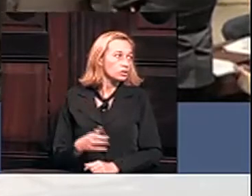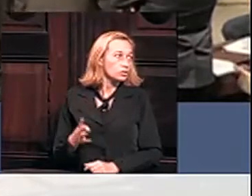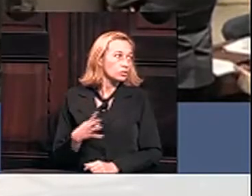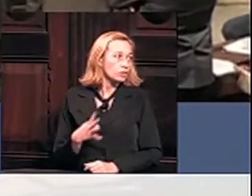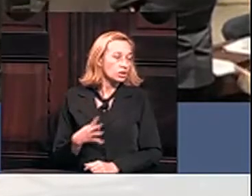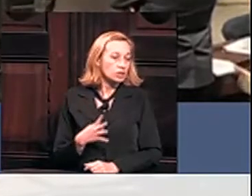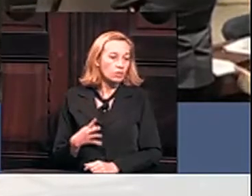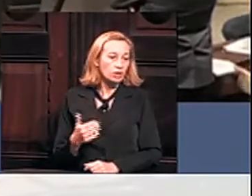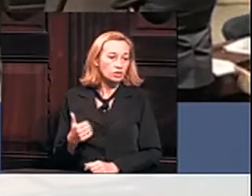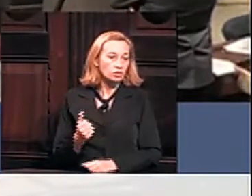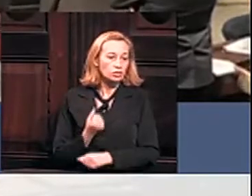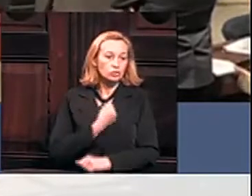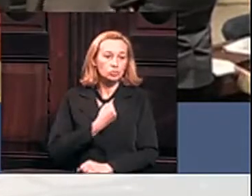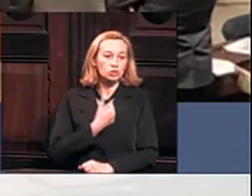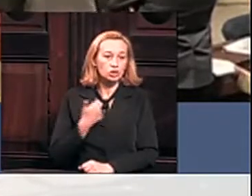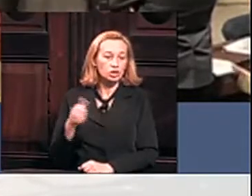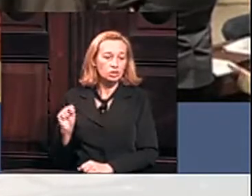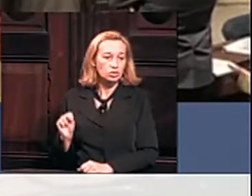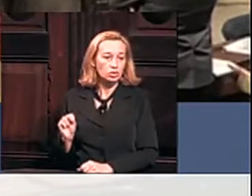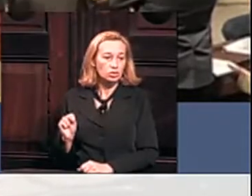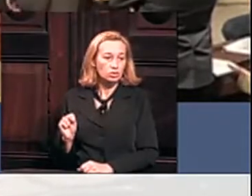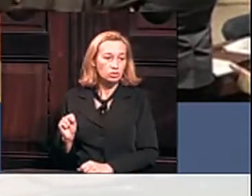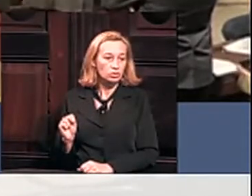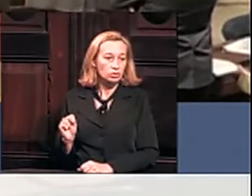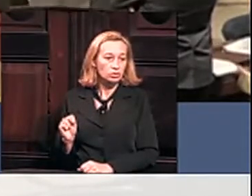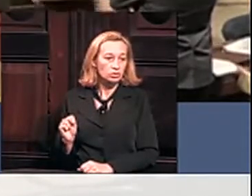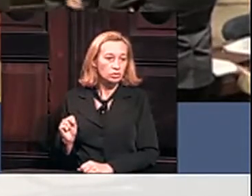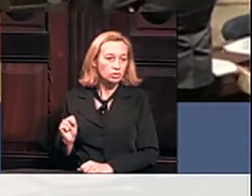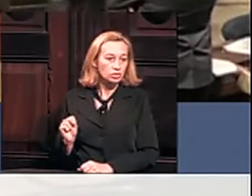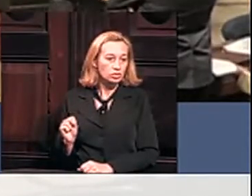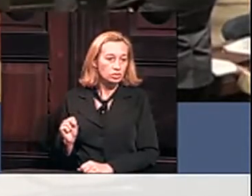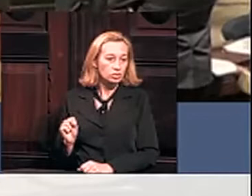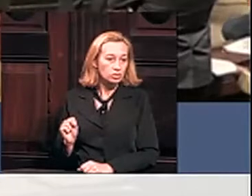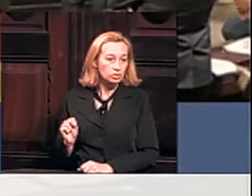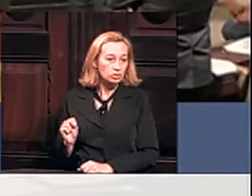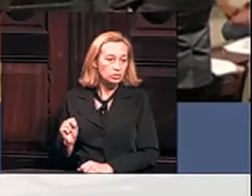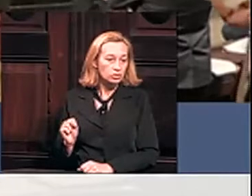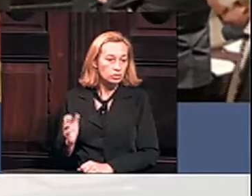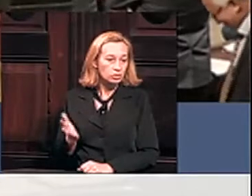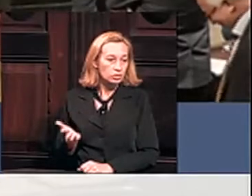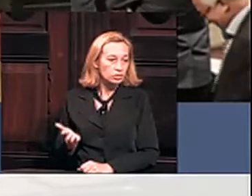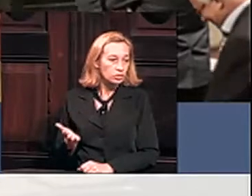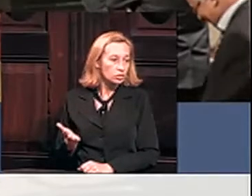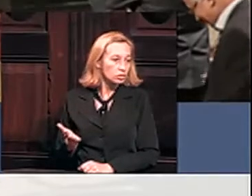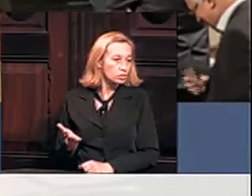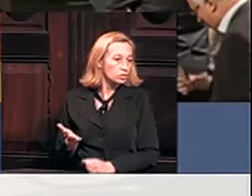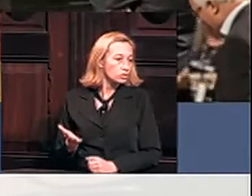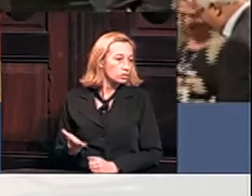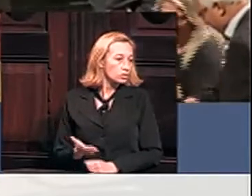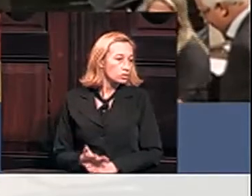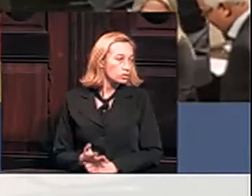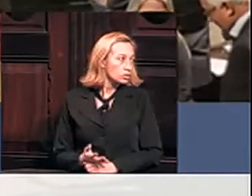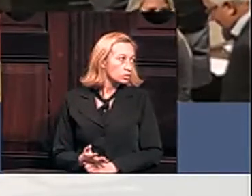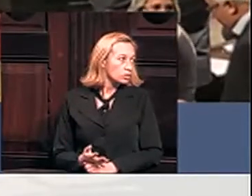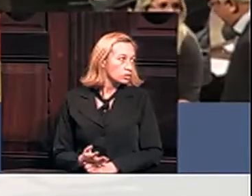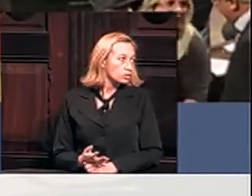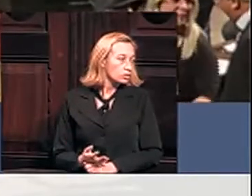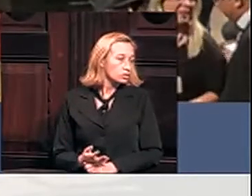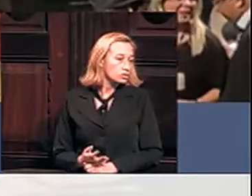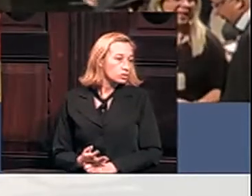44 e número 18. Vamos ver se há entendimento aqui para a gente. Só mantém o destaque porque já tem acordo com a base do governo.